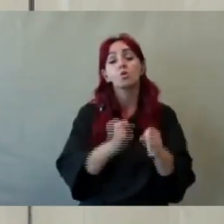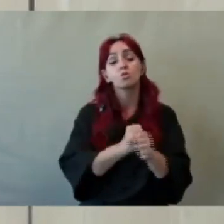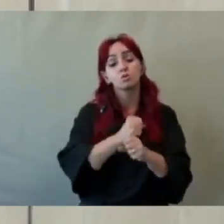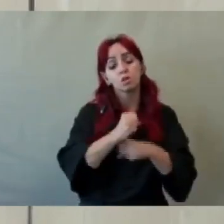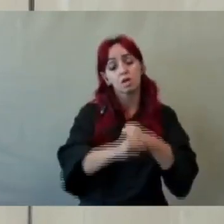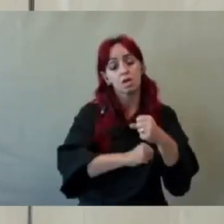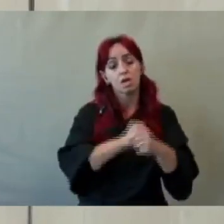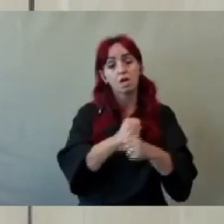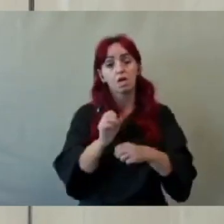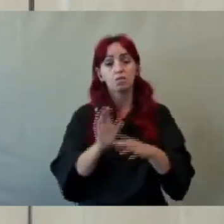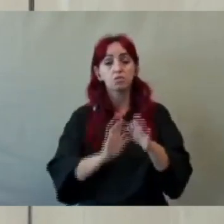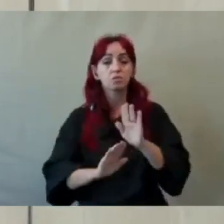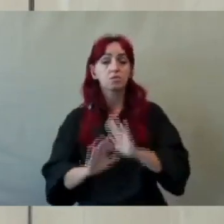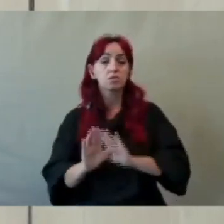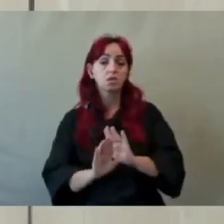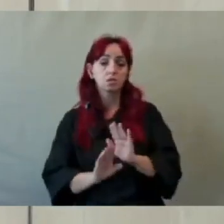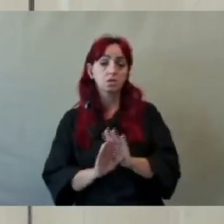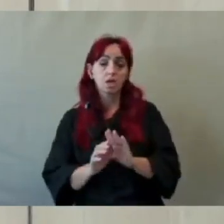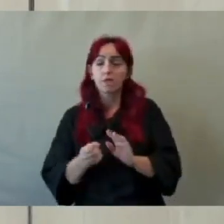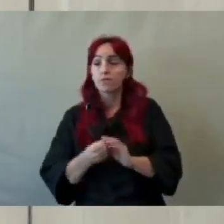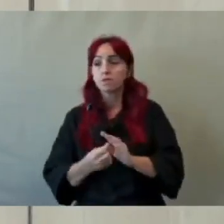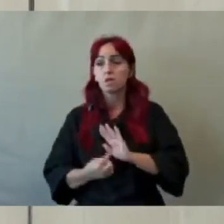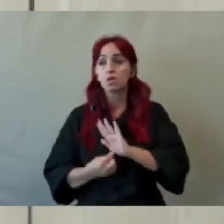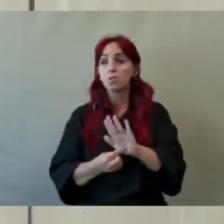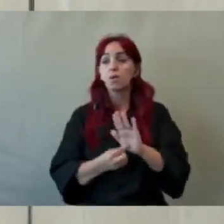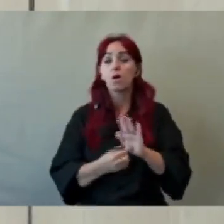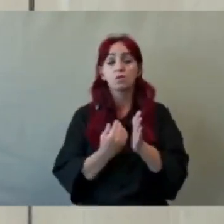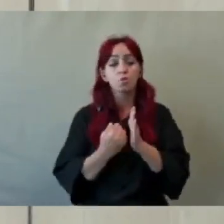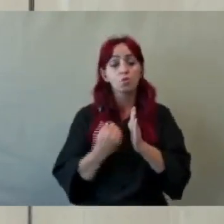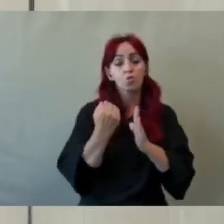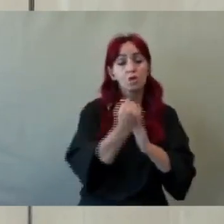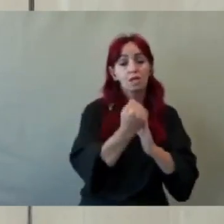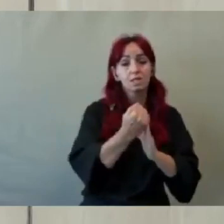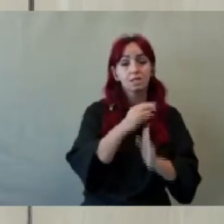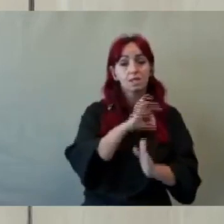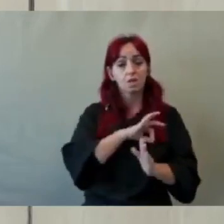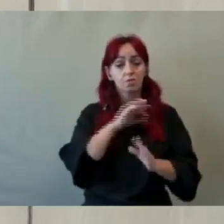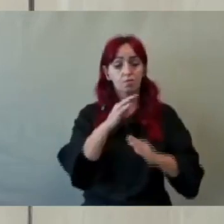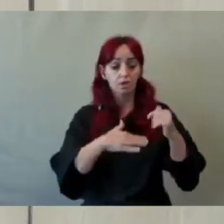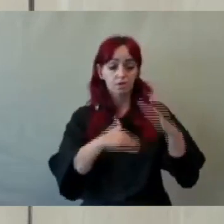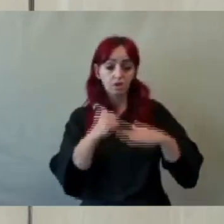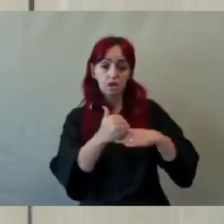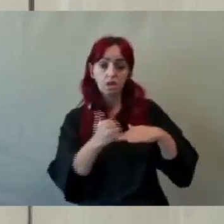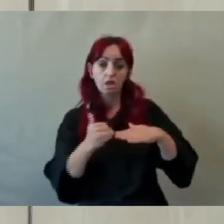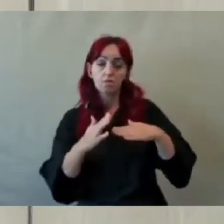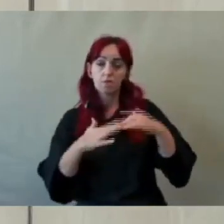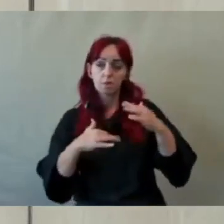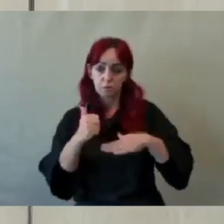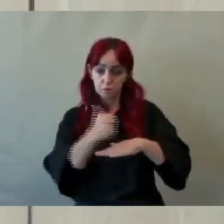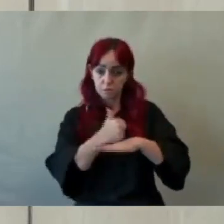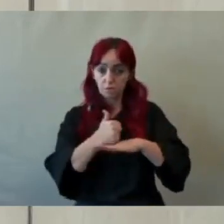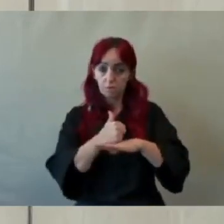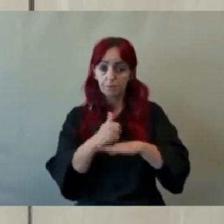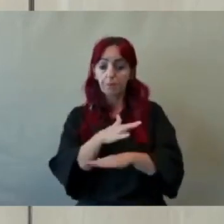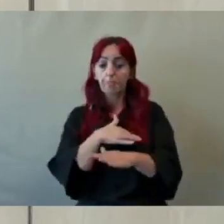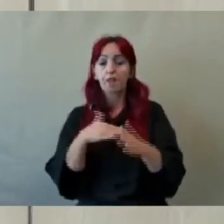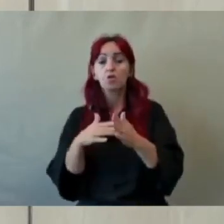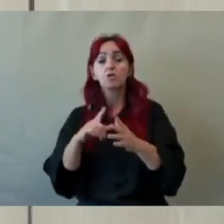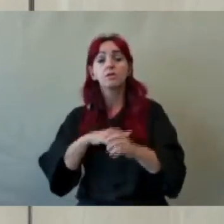ter efeito nenhum, porque você não aplica o índice na carreira, todos vão começando a ficar abaixo do piso nacional. Então, passou da